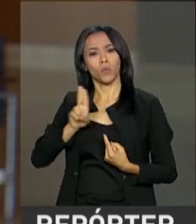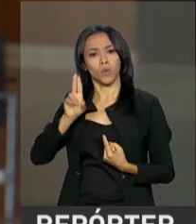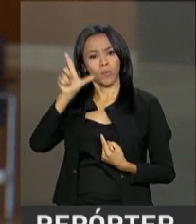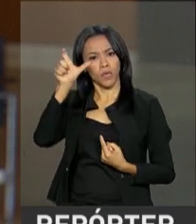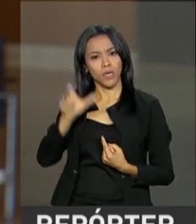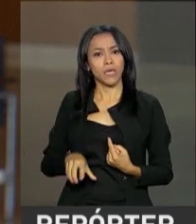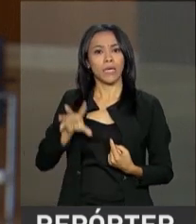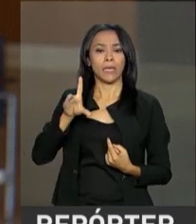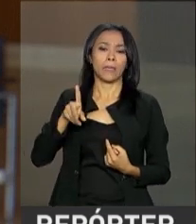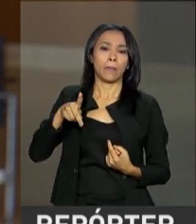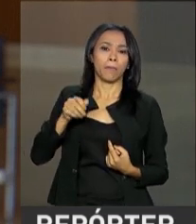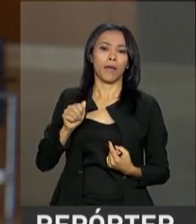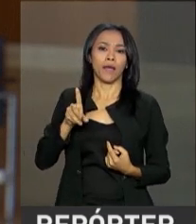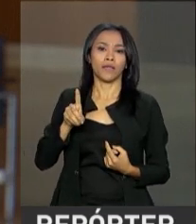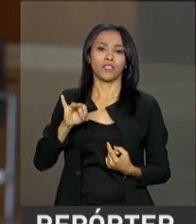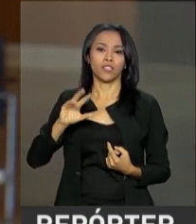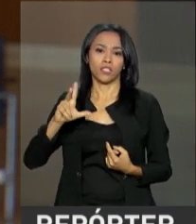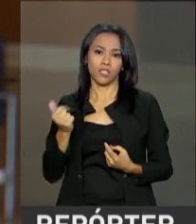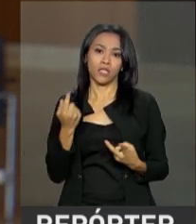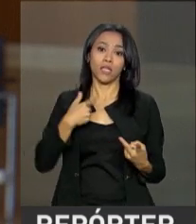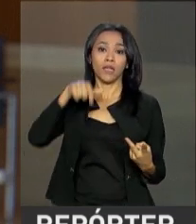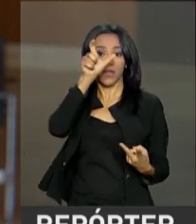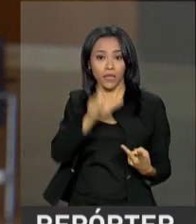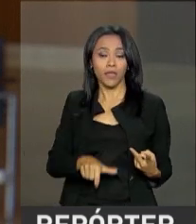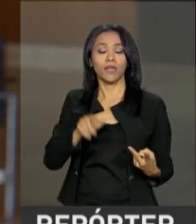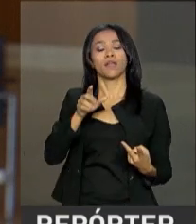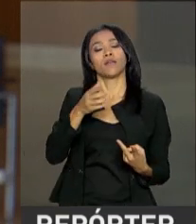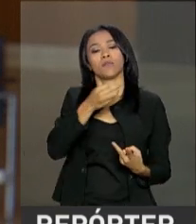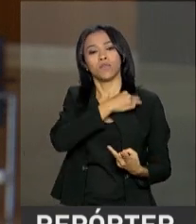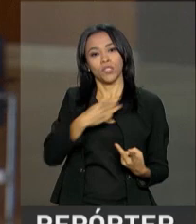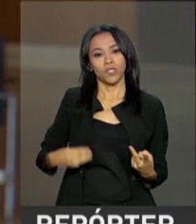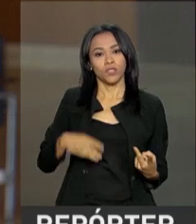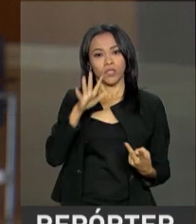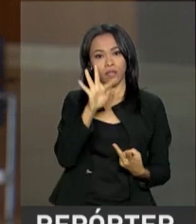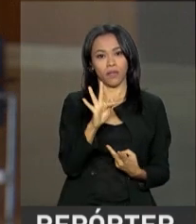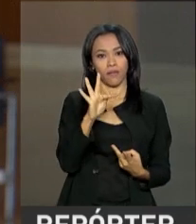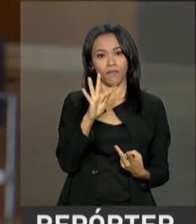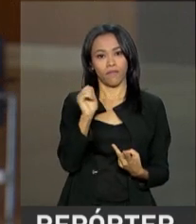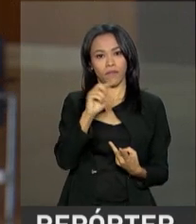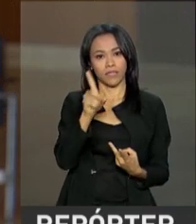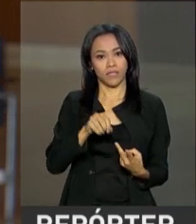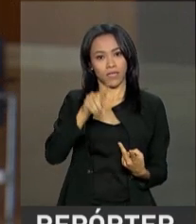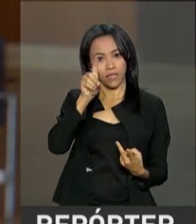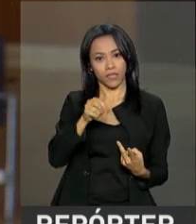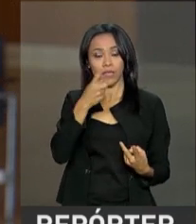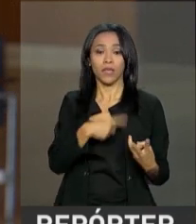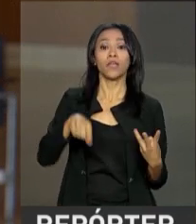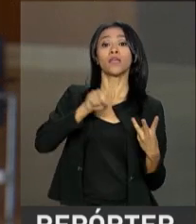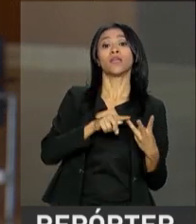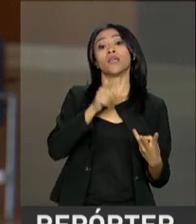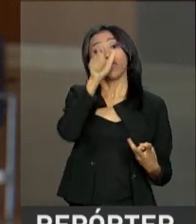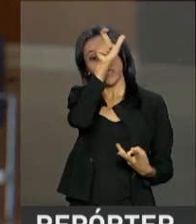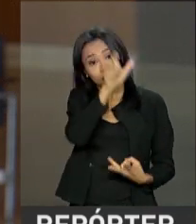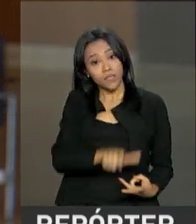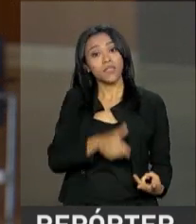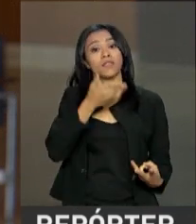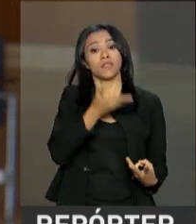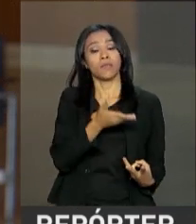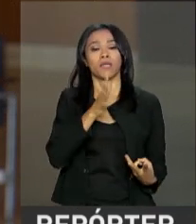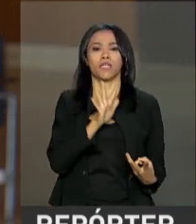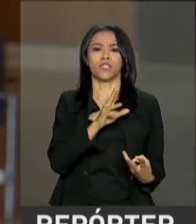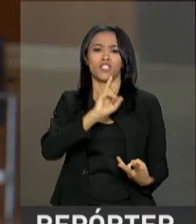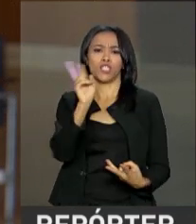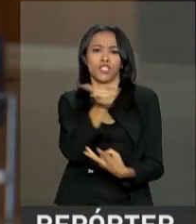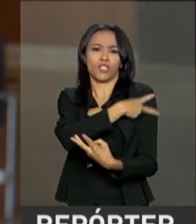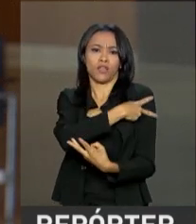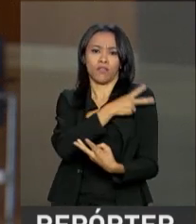ministro da fazenda eduardo guardian eo ministro chefe da secretaria de governo da presidência da república carlos marun e ontem aqui